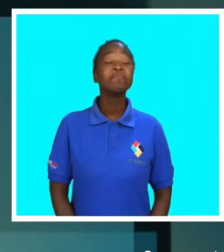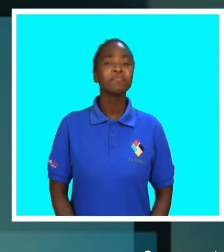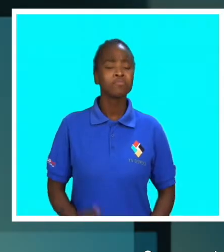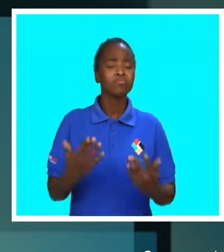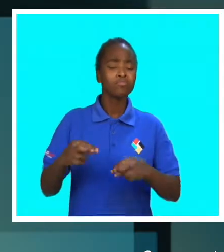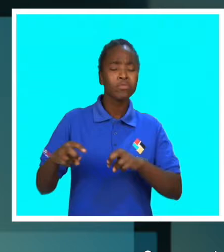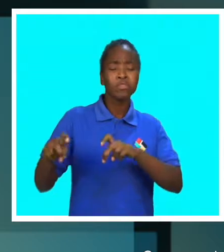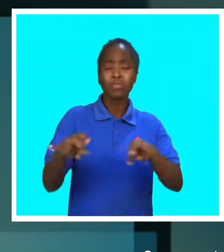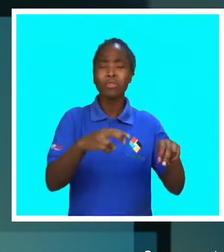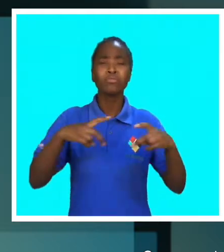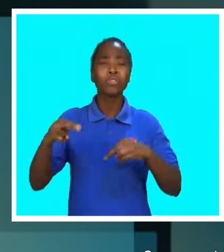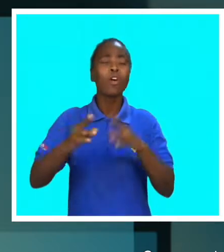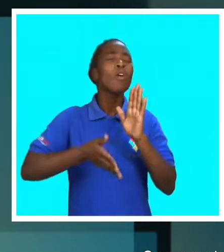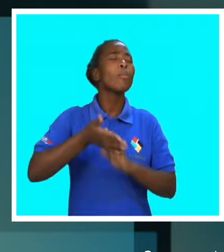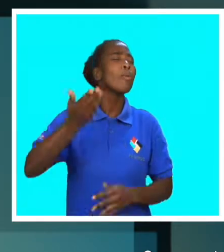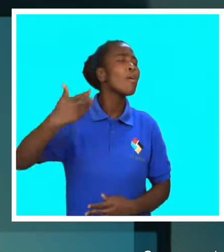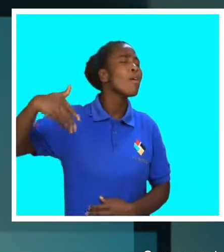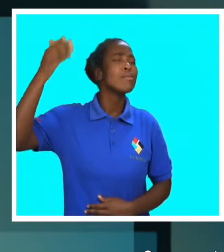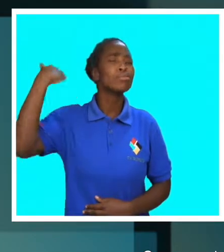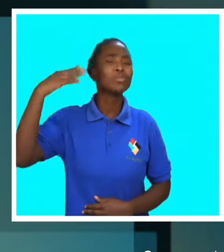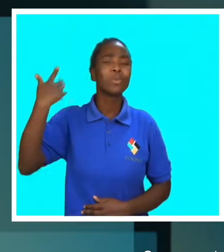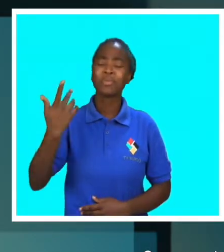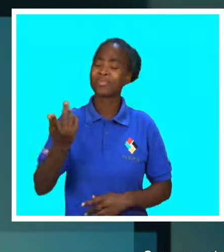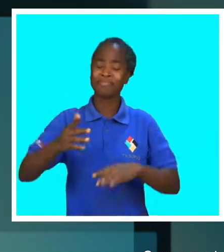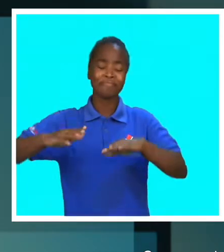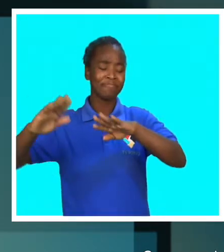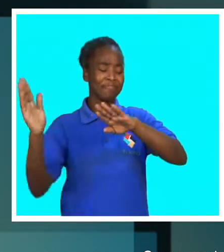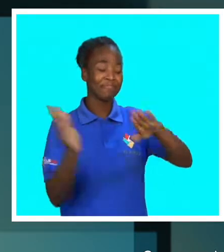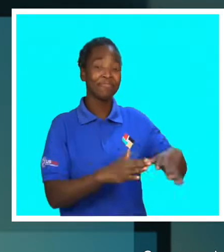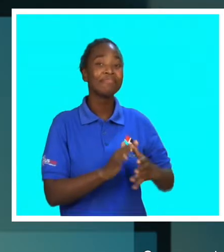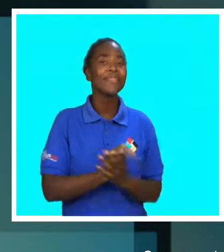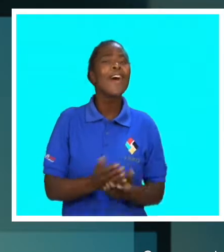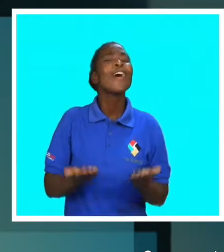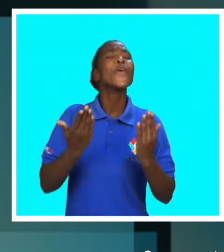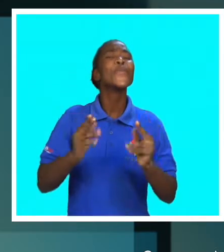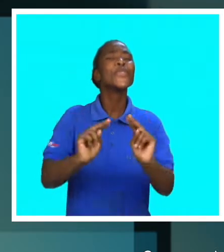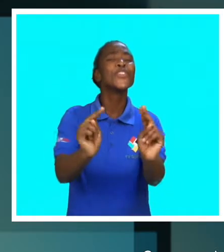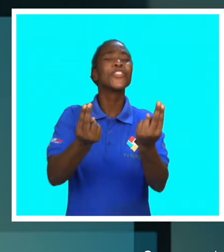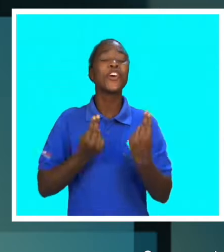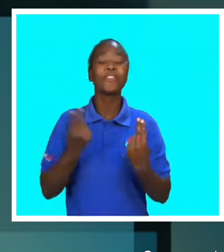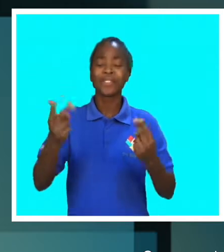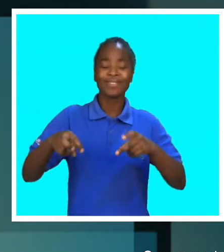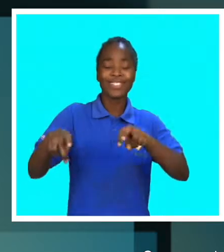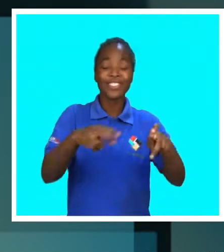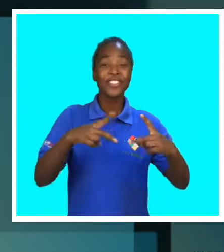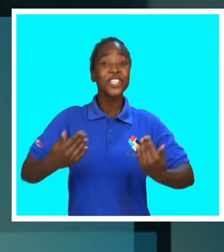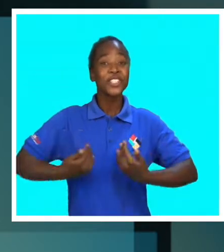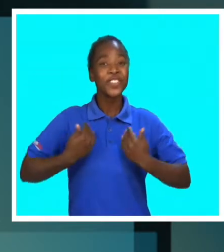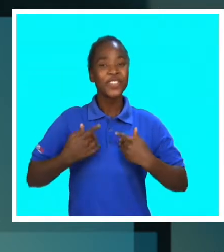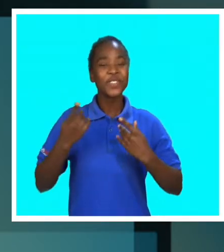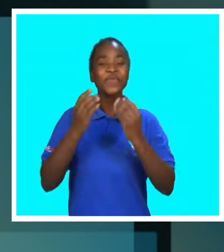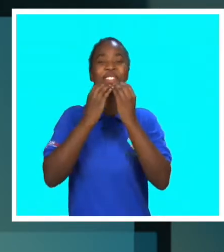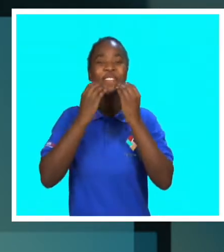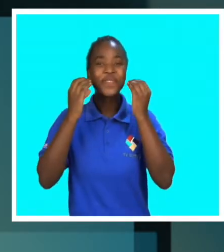Com o modernismo, muitos estilos de dança tradicional começaram a ser esquecidos ou substituídos. Mas um